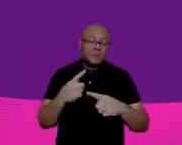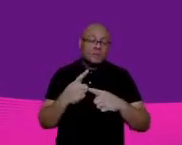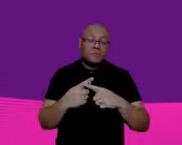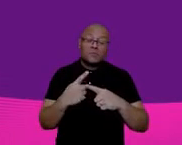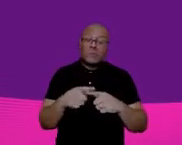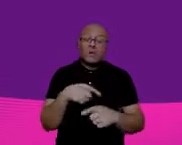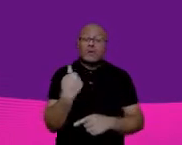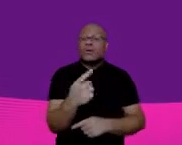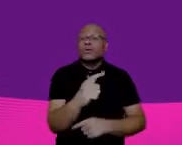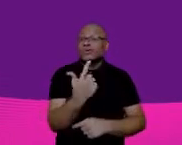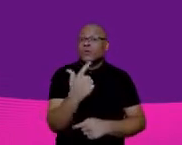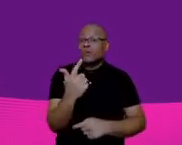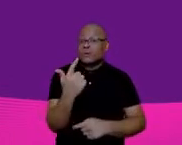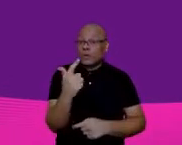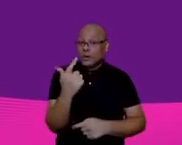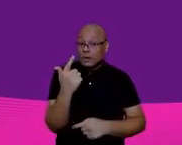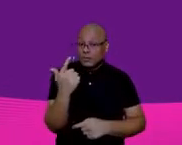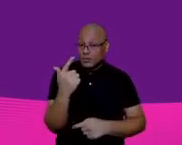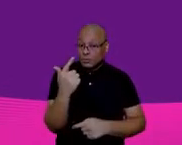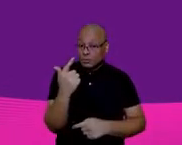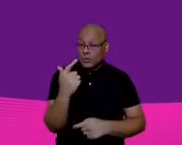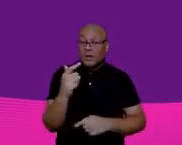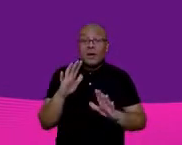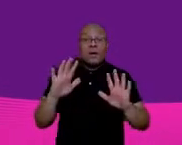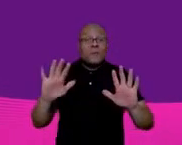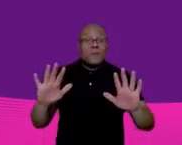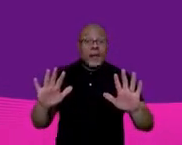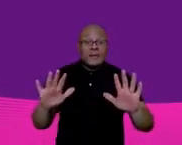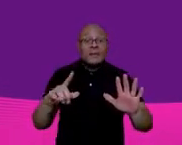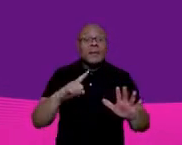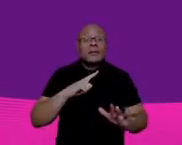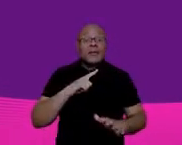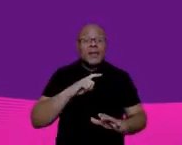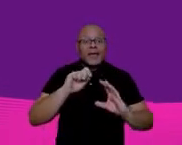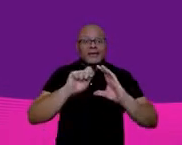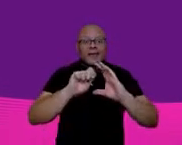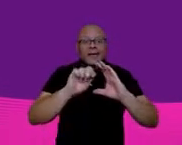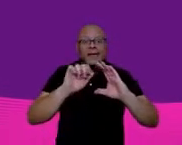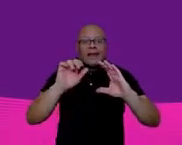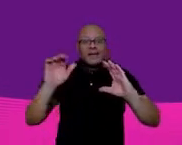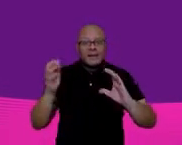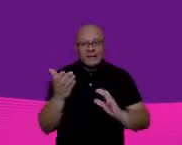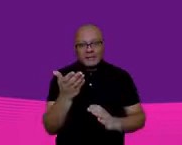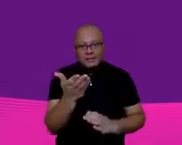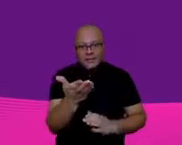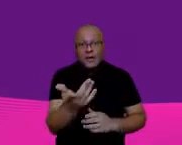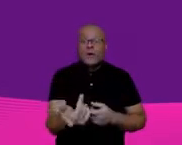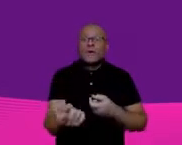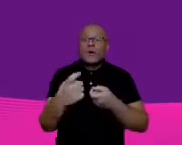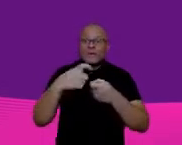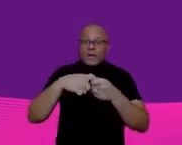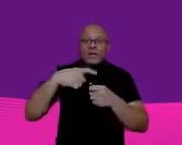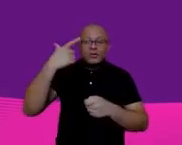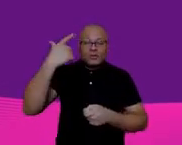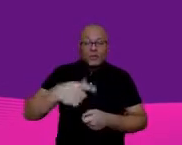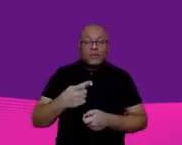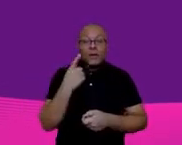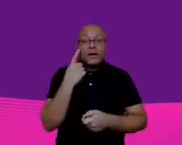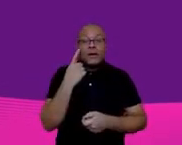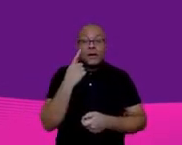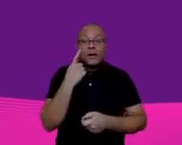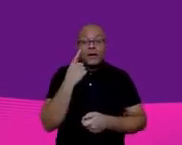aqui mais nada, nós só temos esta característica. Se nós voltarmos mais uma vez, o que eu fiz